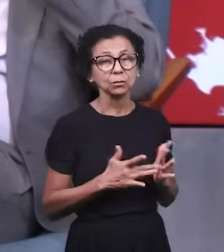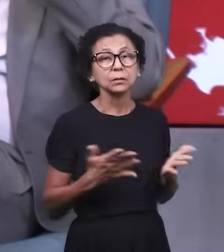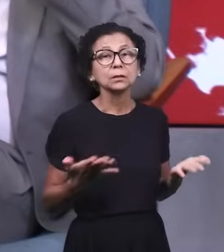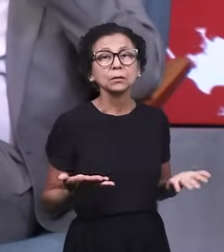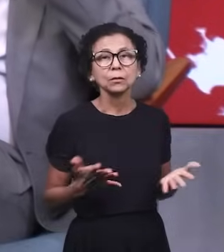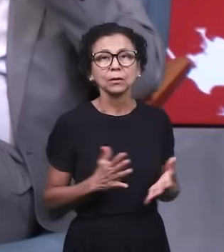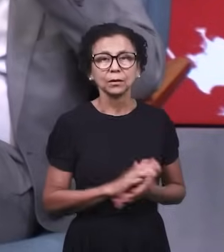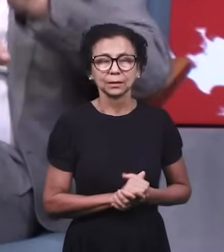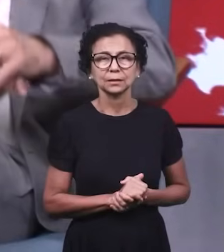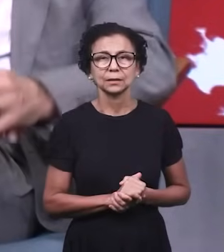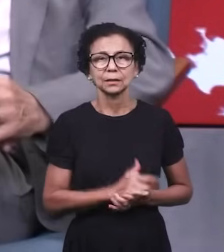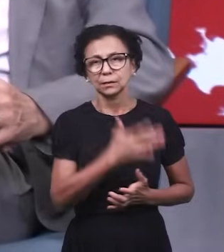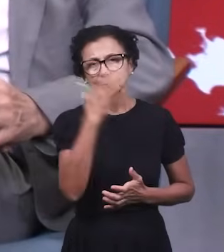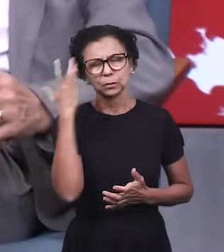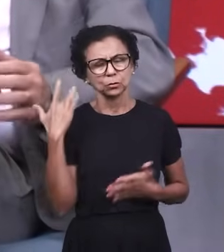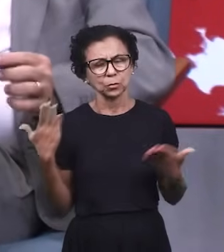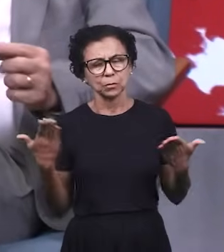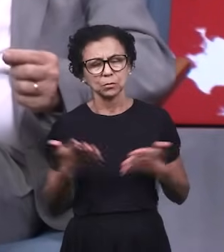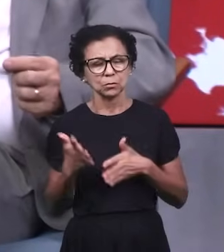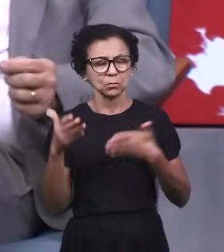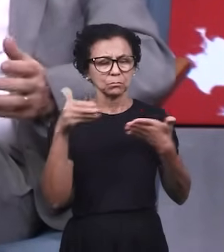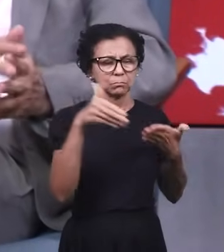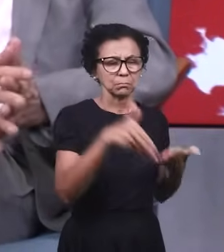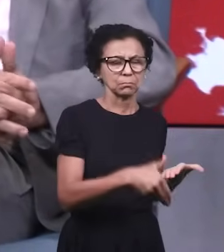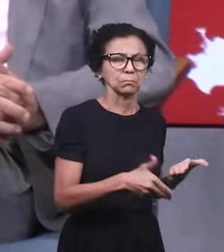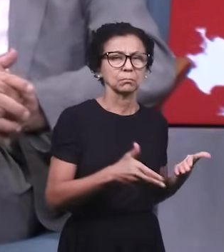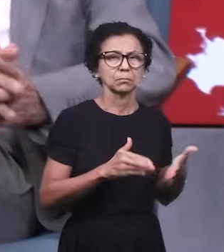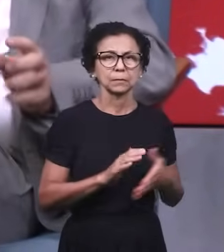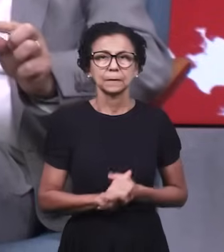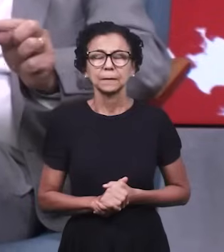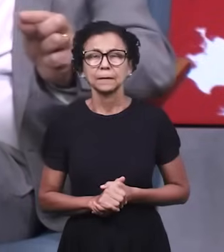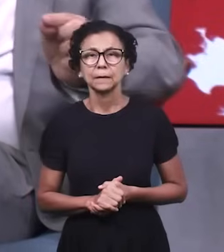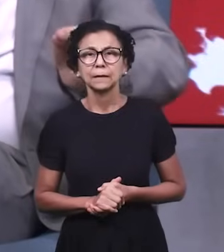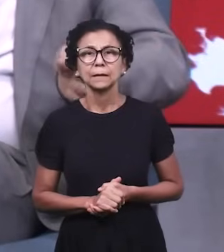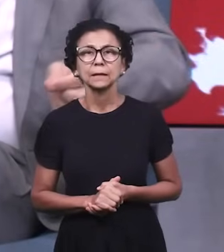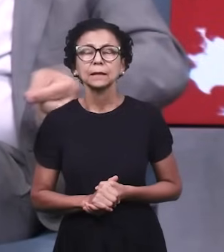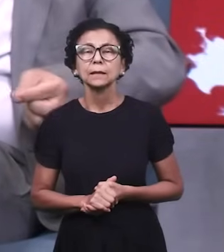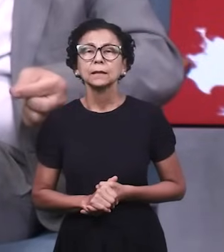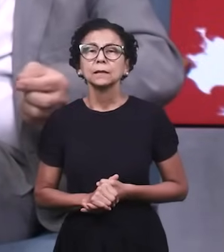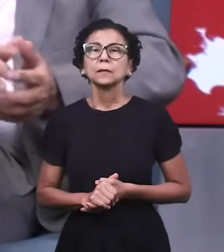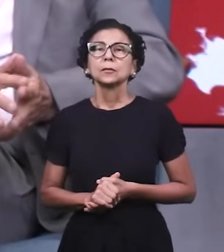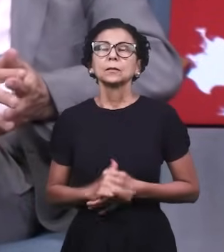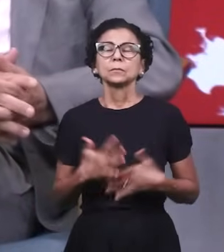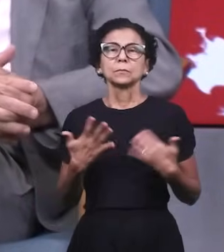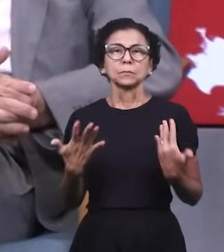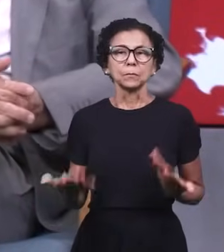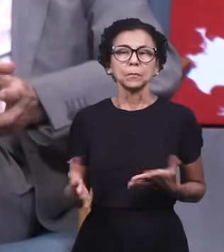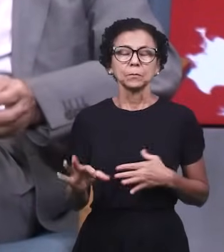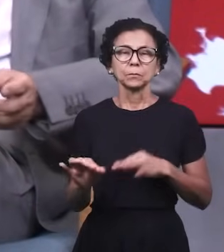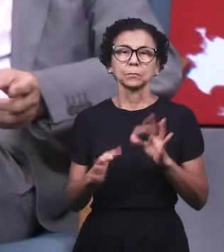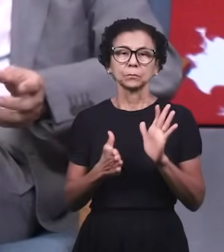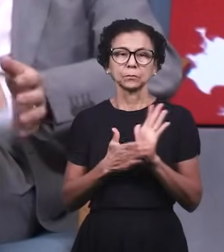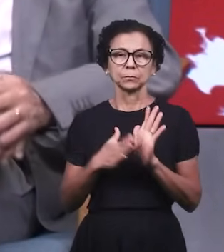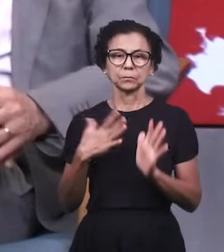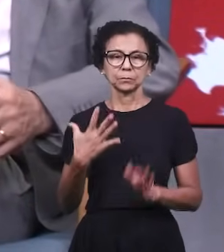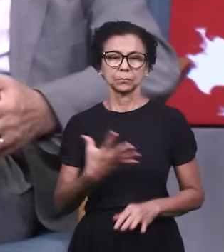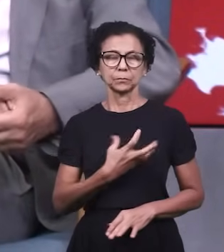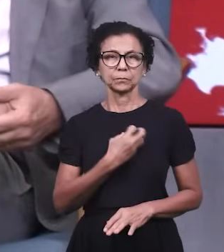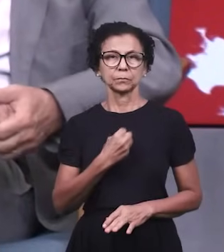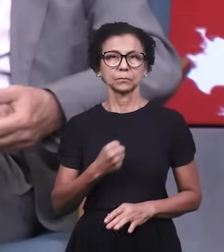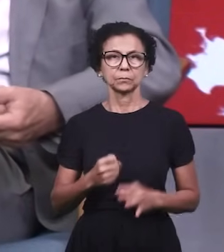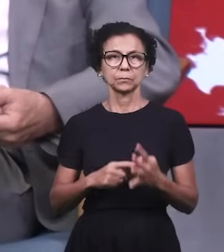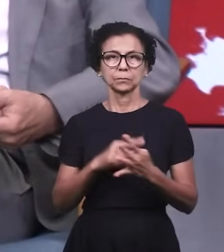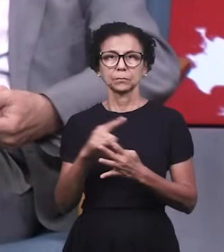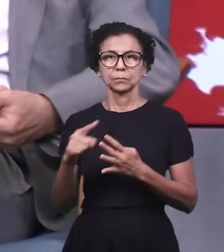de Jesus está na palavra. Os evangelhos falam de Jesus e todo o projeto de salvação está nos